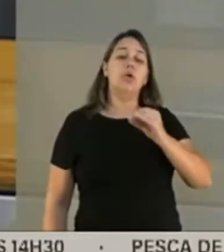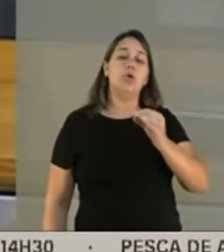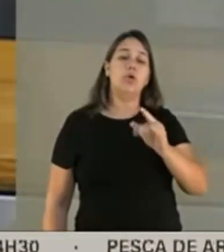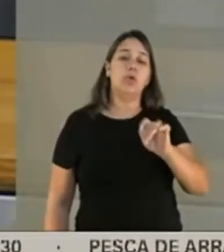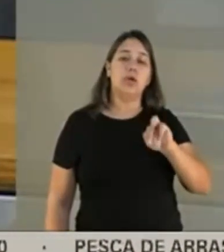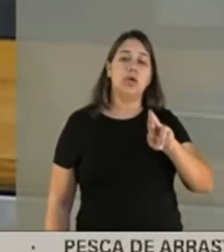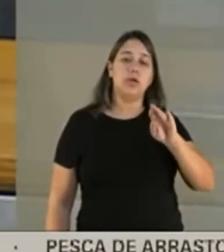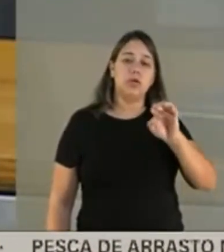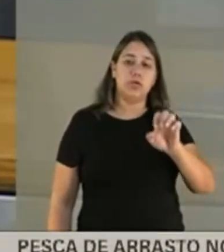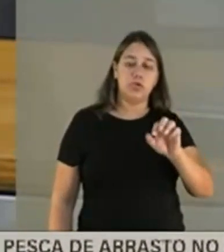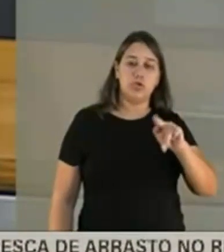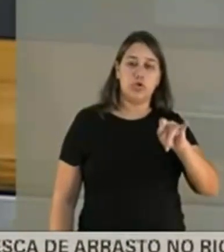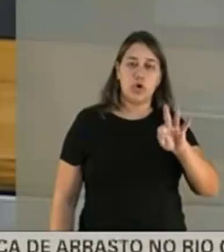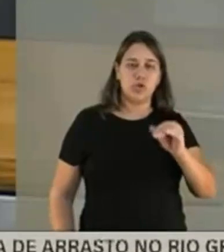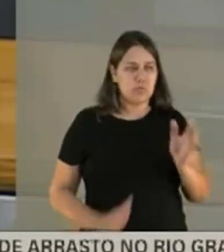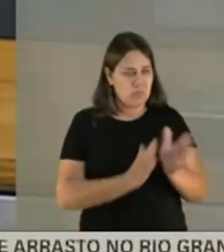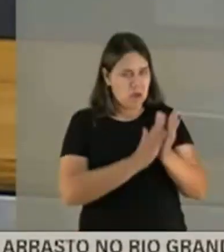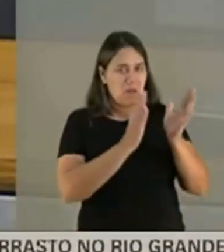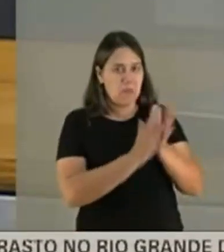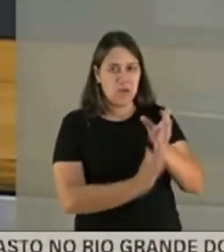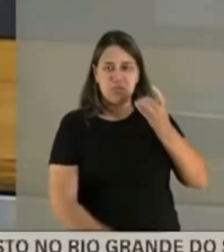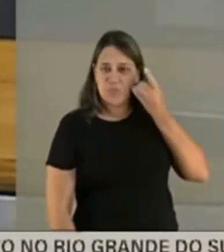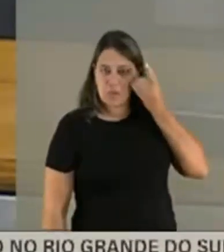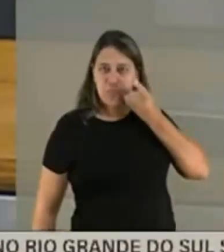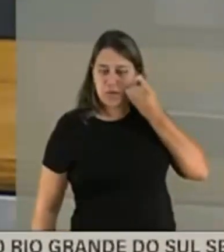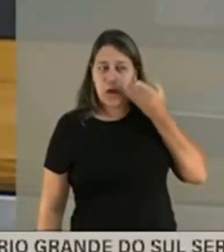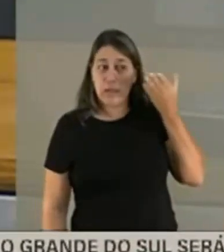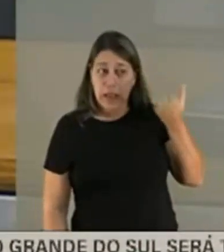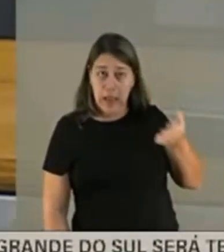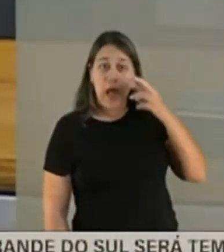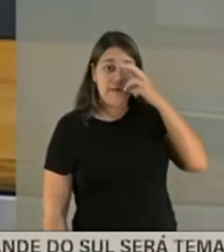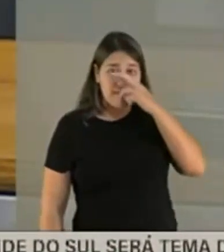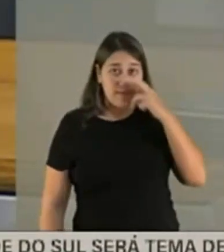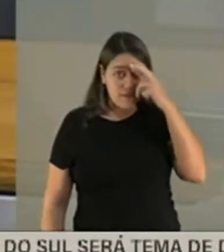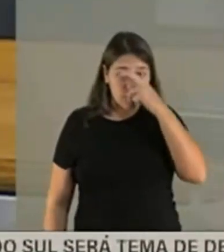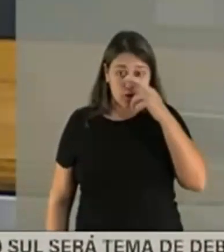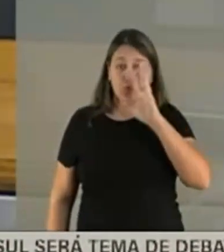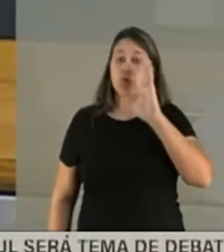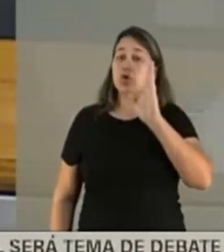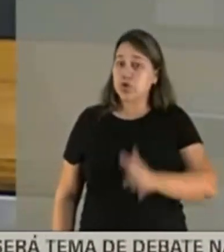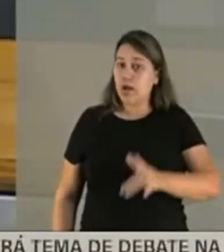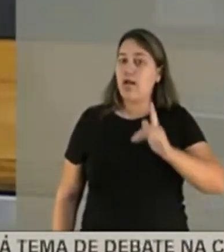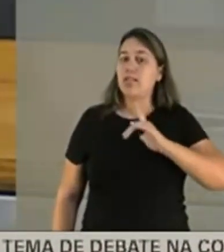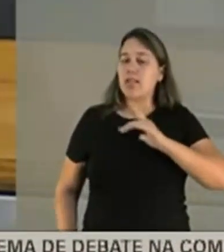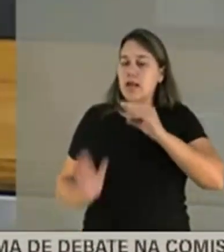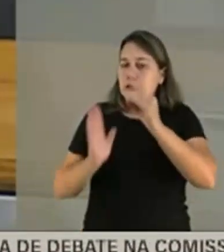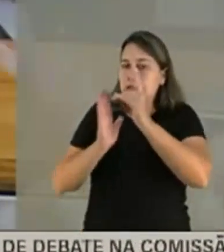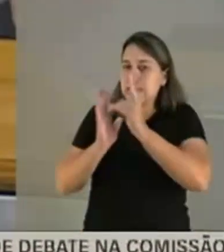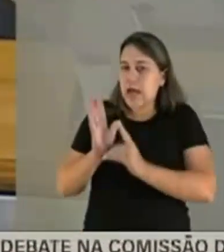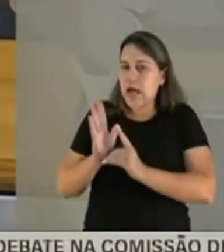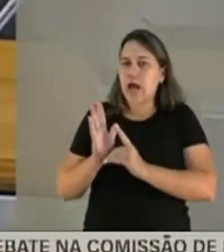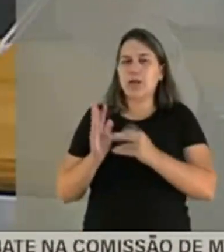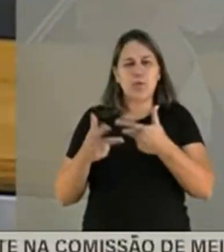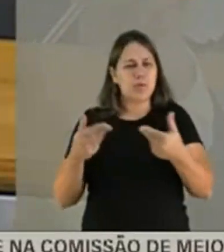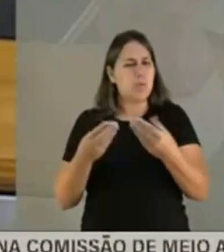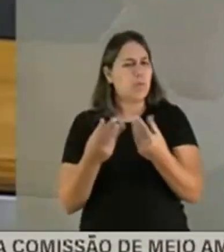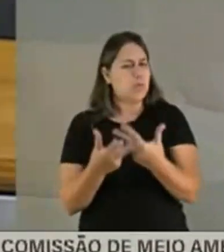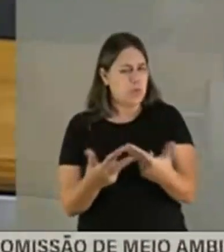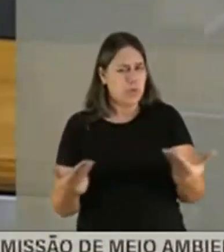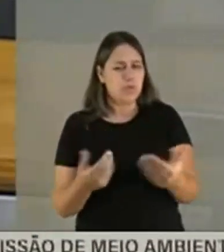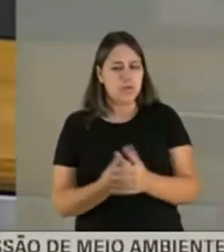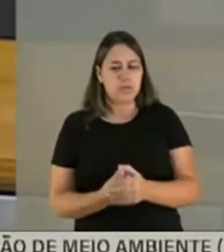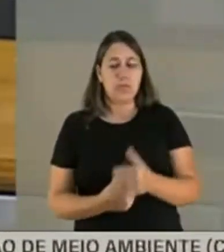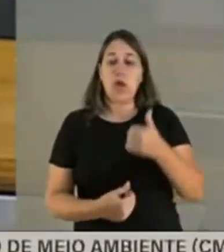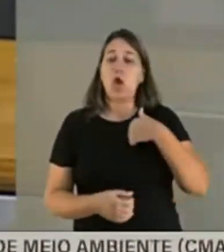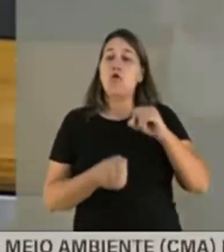para o deputado Kelps, que lá investigou e já tem dados, confissões, tem muita coisa. Eu fiz